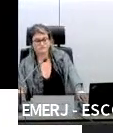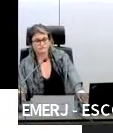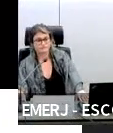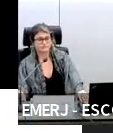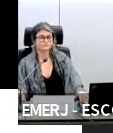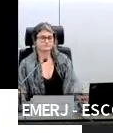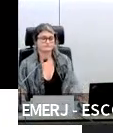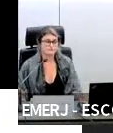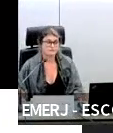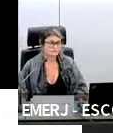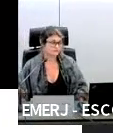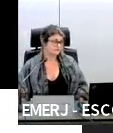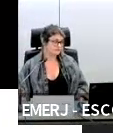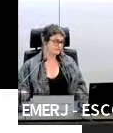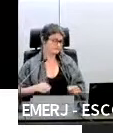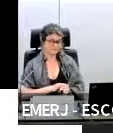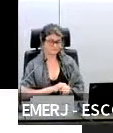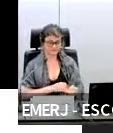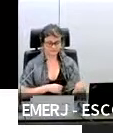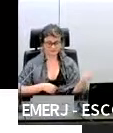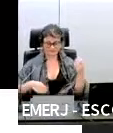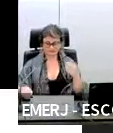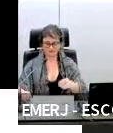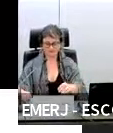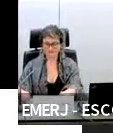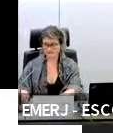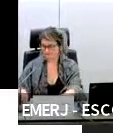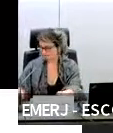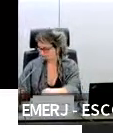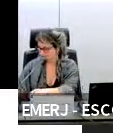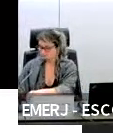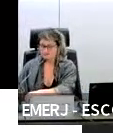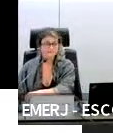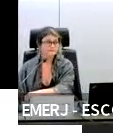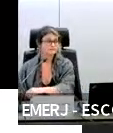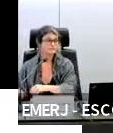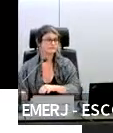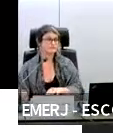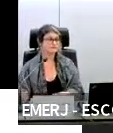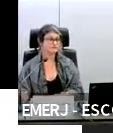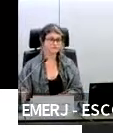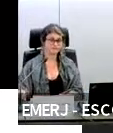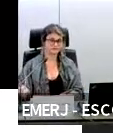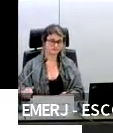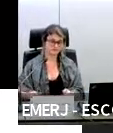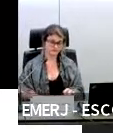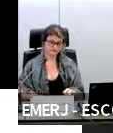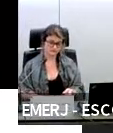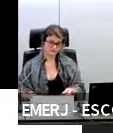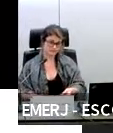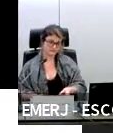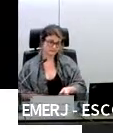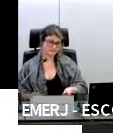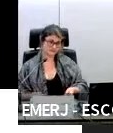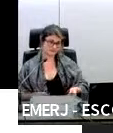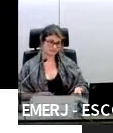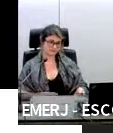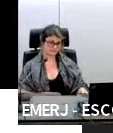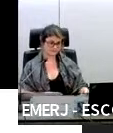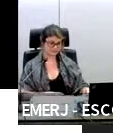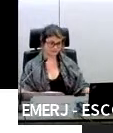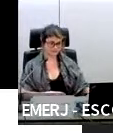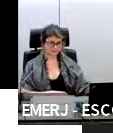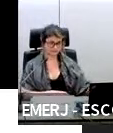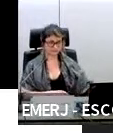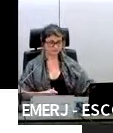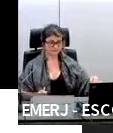internet piora muito a apresentação. E, para finalizar, a gente fez algumas recomendações que são justamente a pauta da pesquisa.